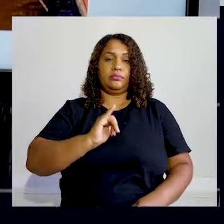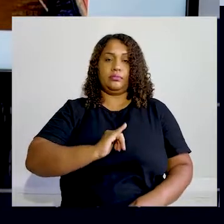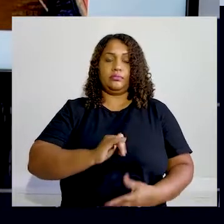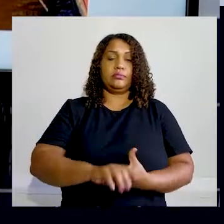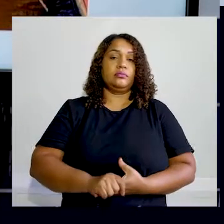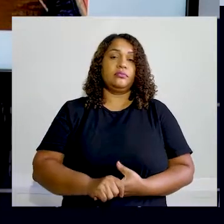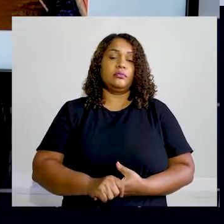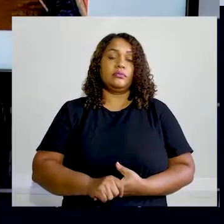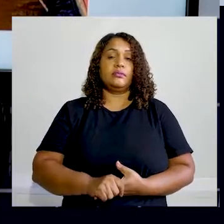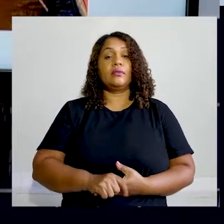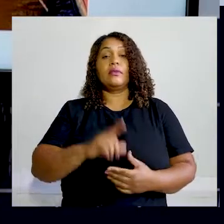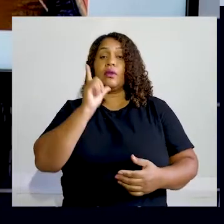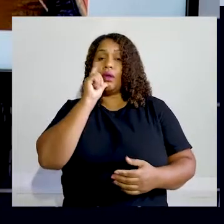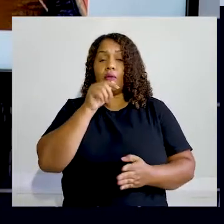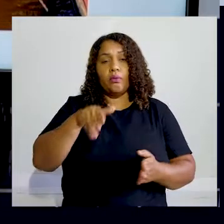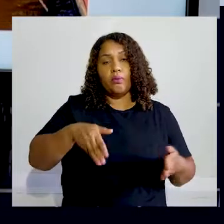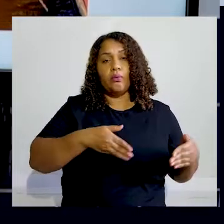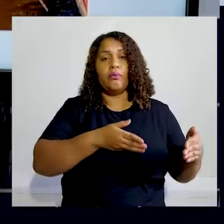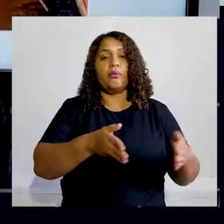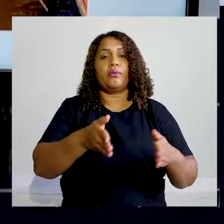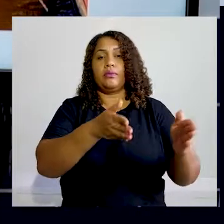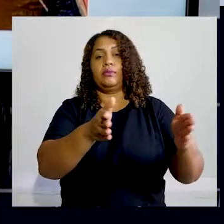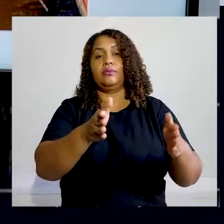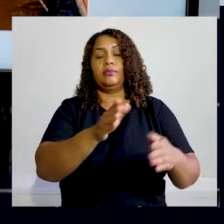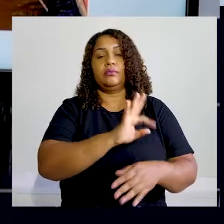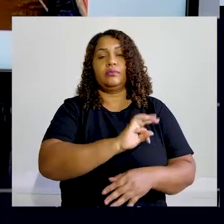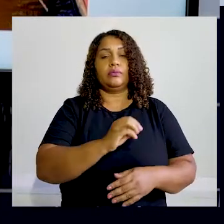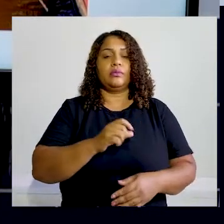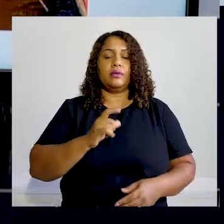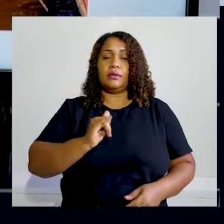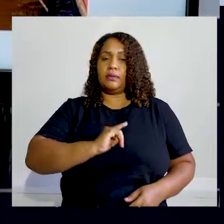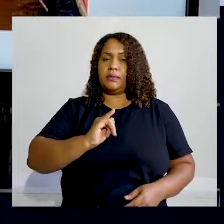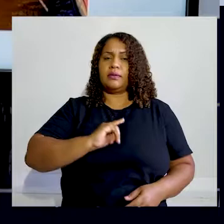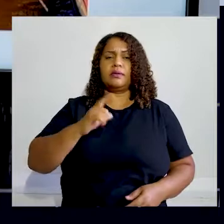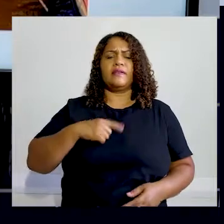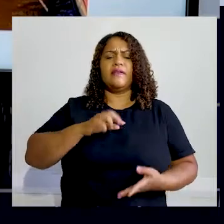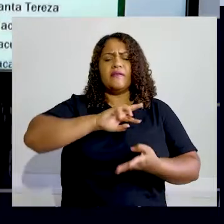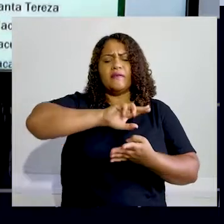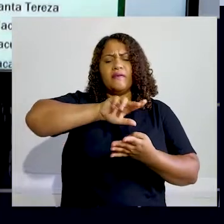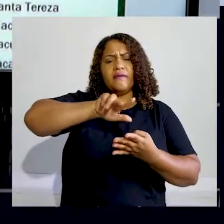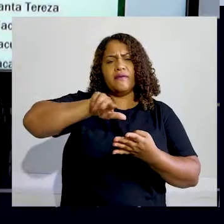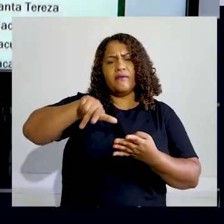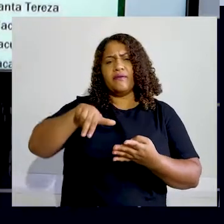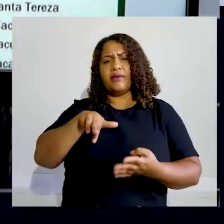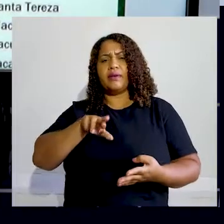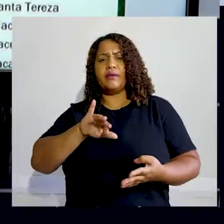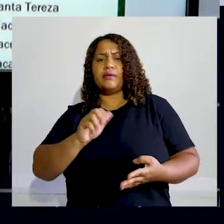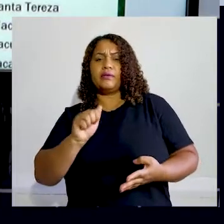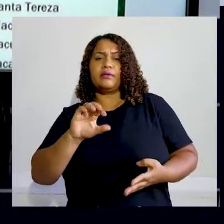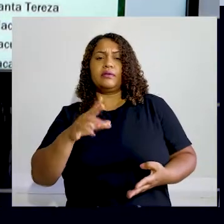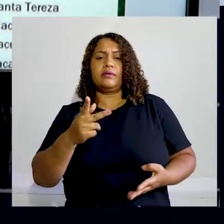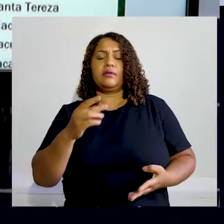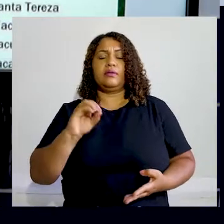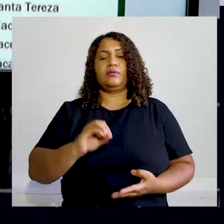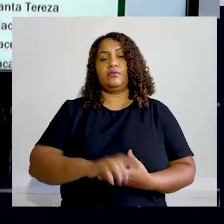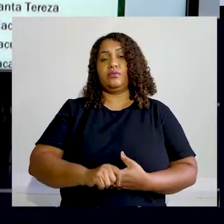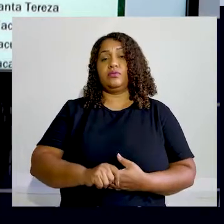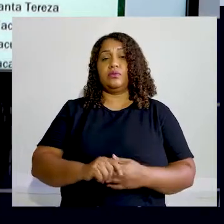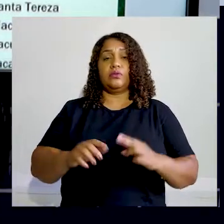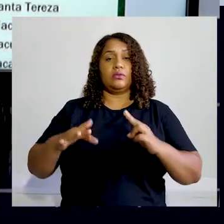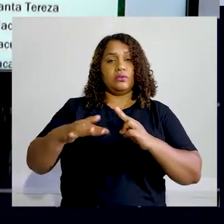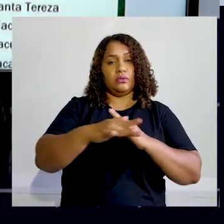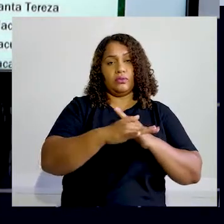região tocantina. Além do rio Tocantins, Imperatriz é drenada por vários riachos. Muitos